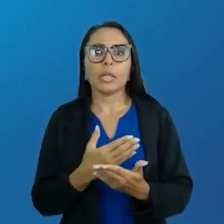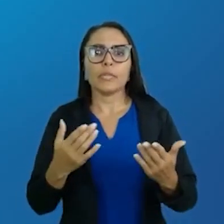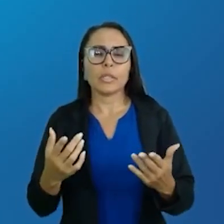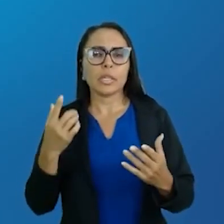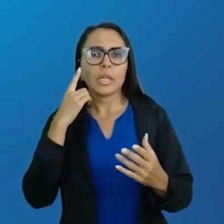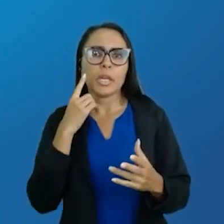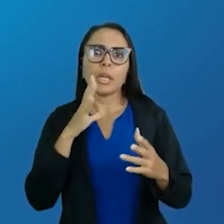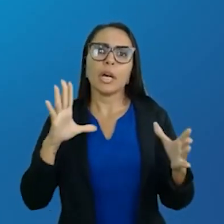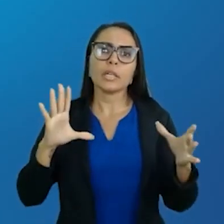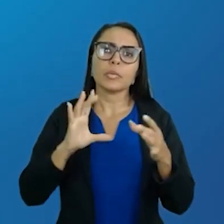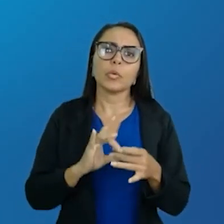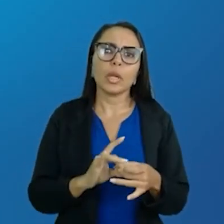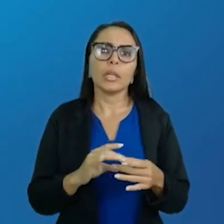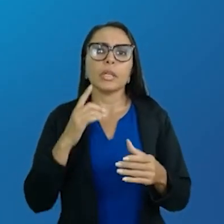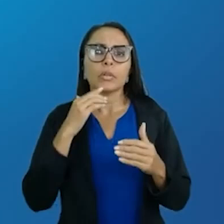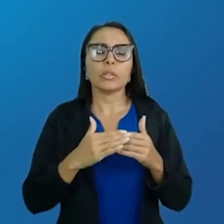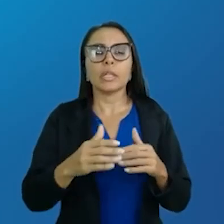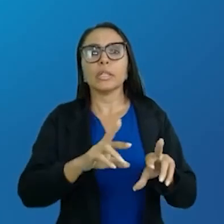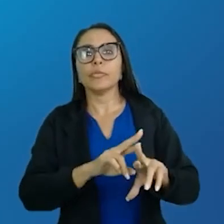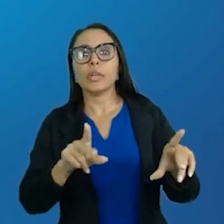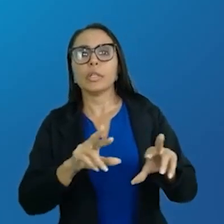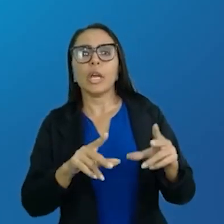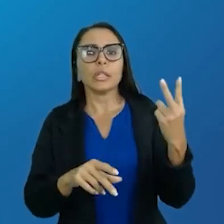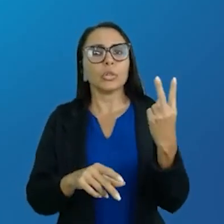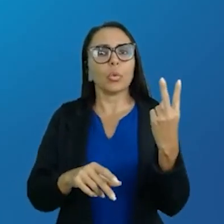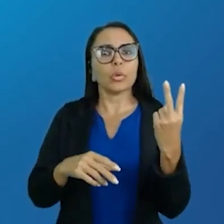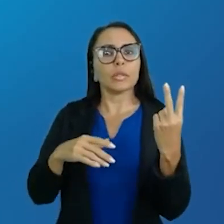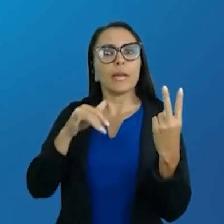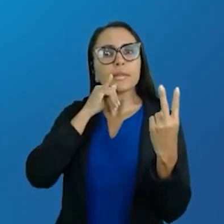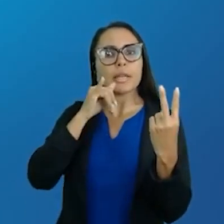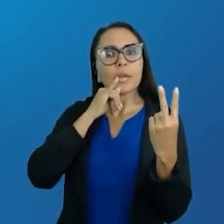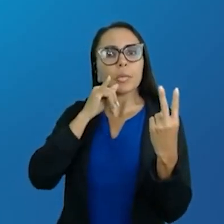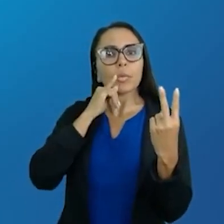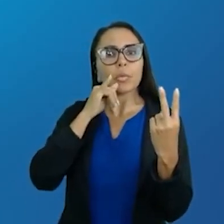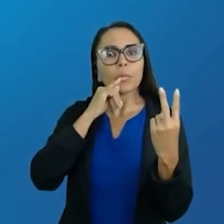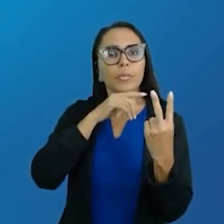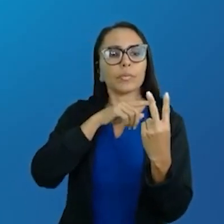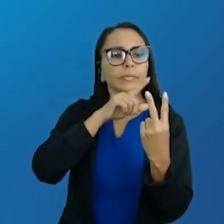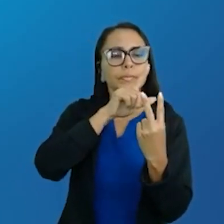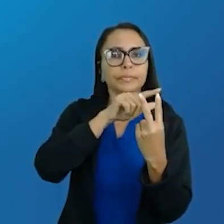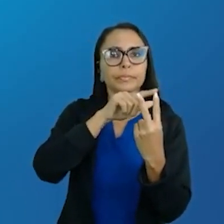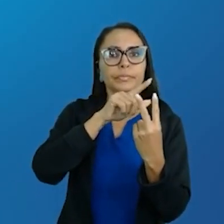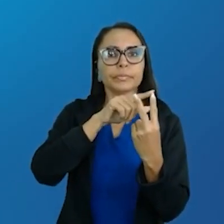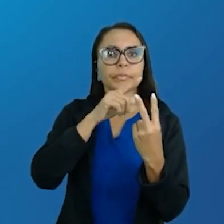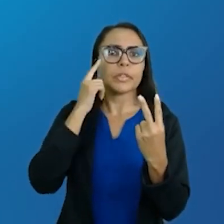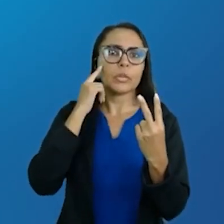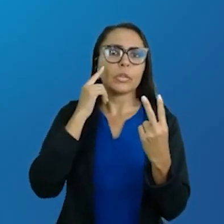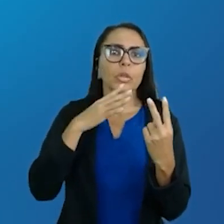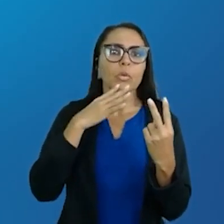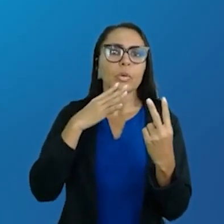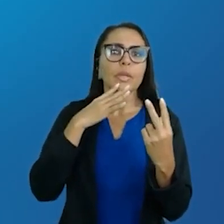assimilado, mesmo ele tendo composições diferentes. Então aqui tem 2 exemplos. Quem conhece os Simpsons vai ver os Simpsons nos